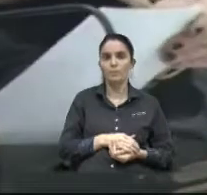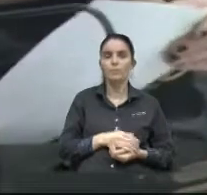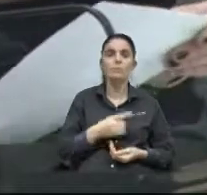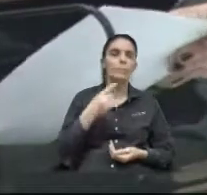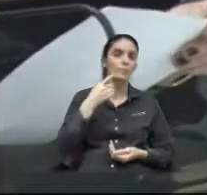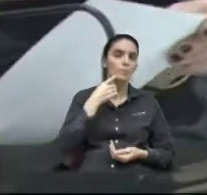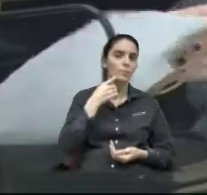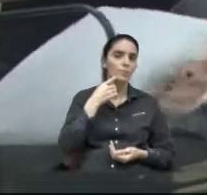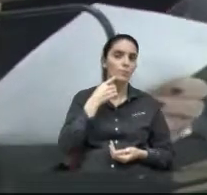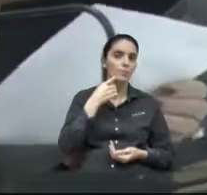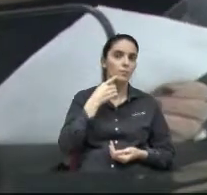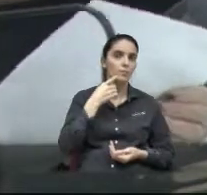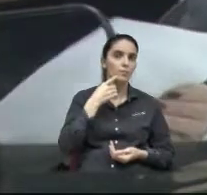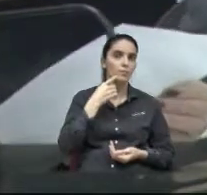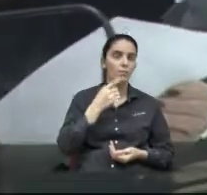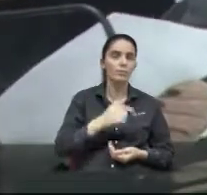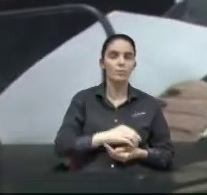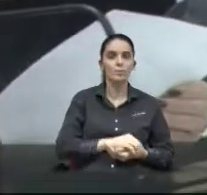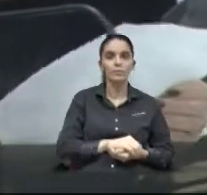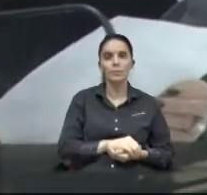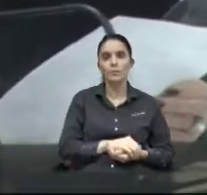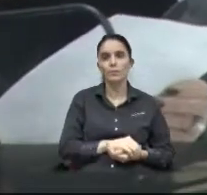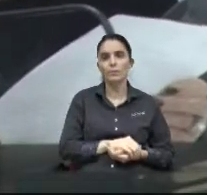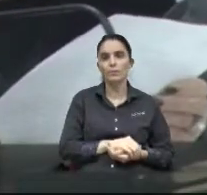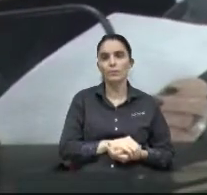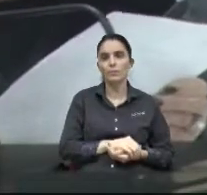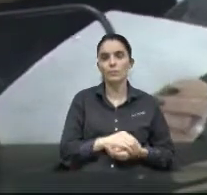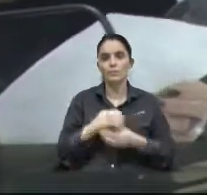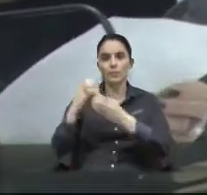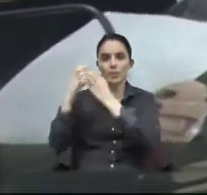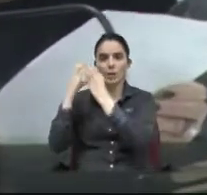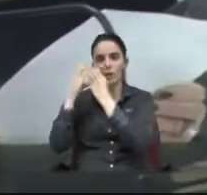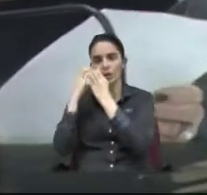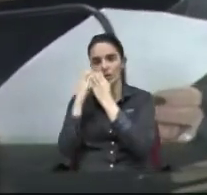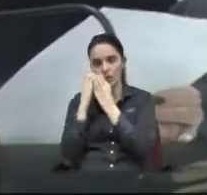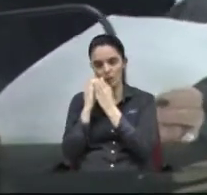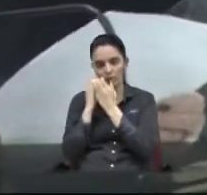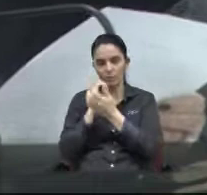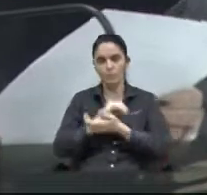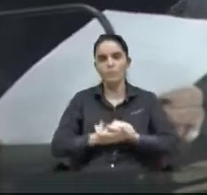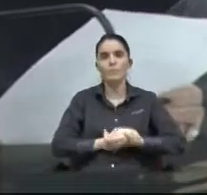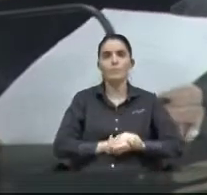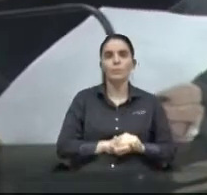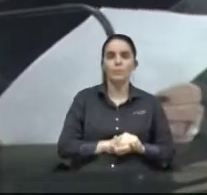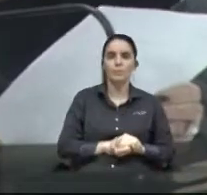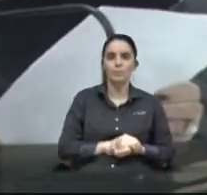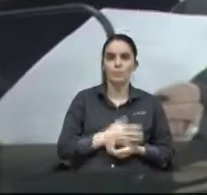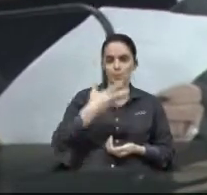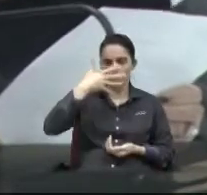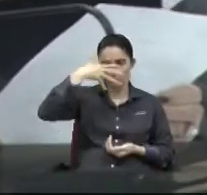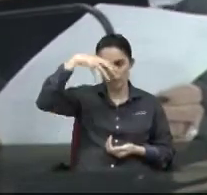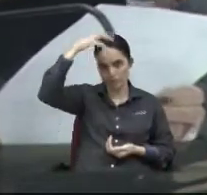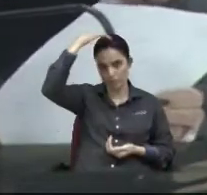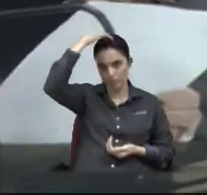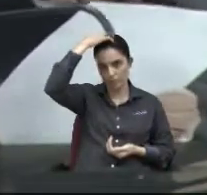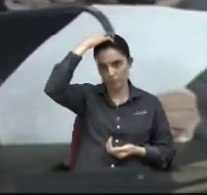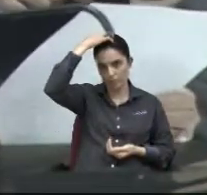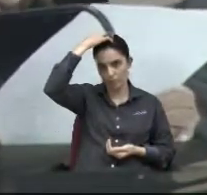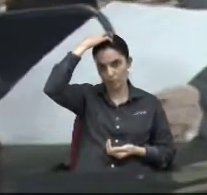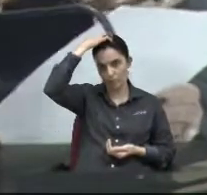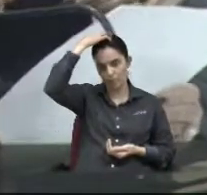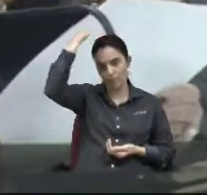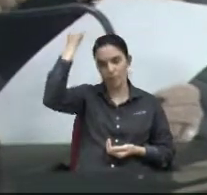Claudemir Vieira, Cleiton Aparecido da Silva, Darcy Reis de